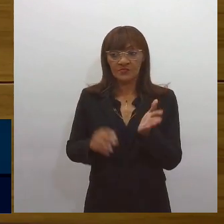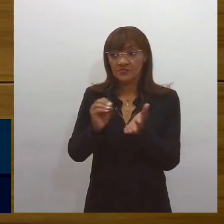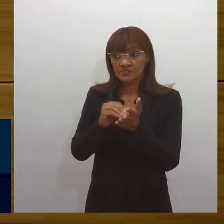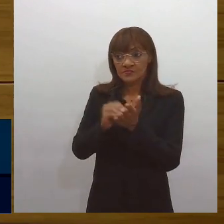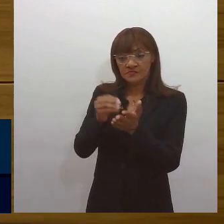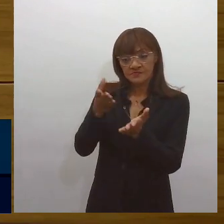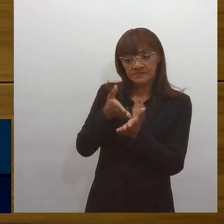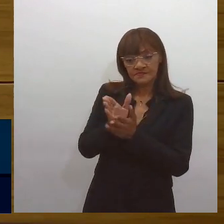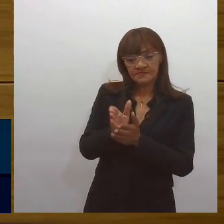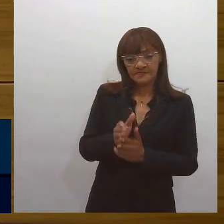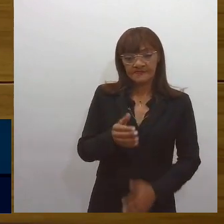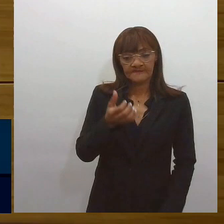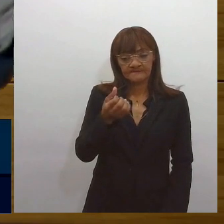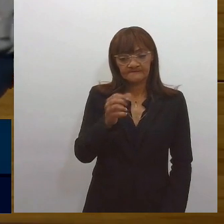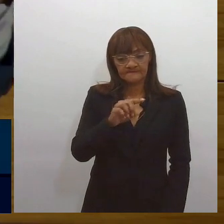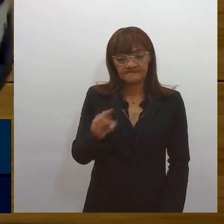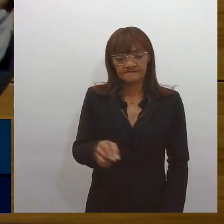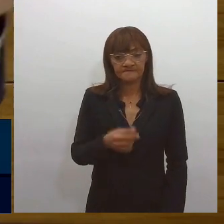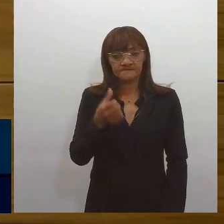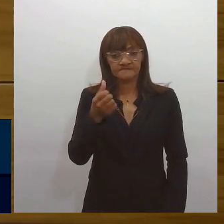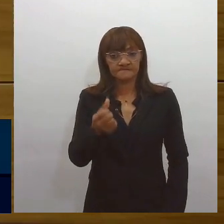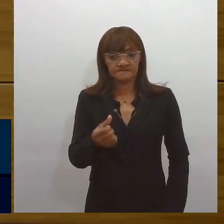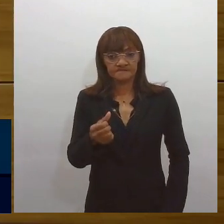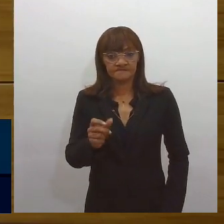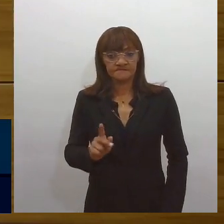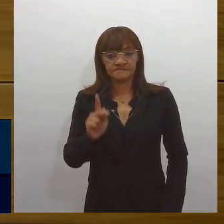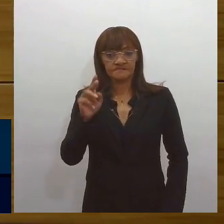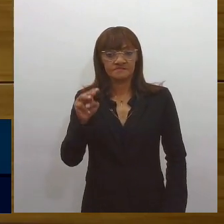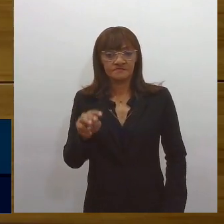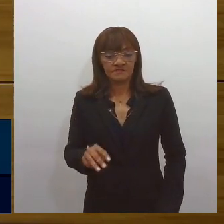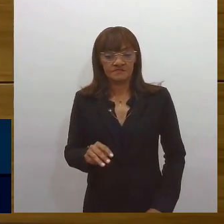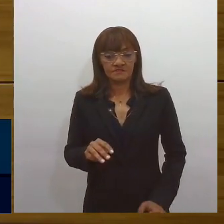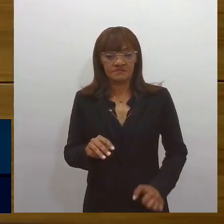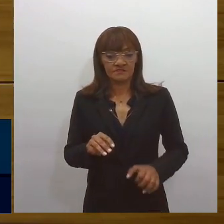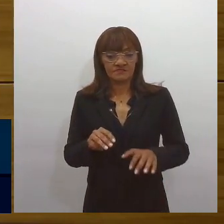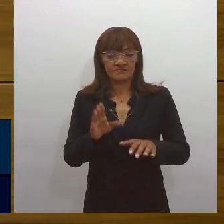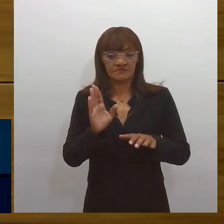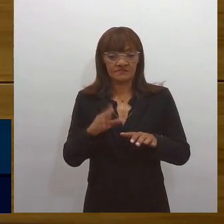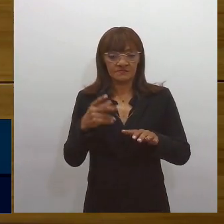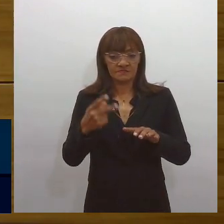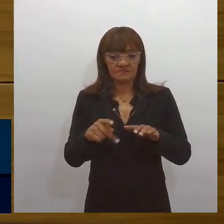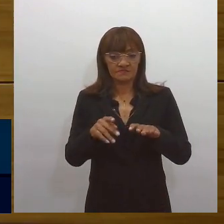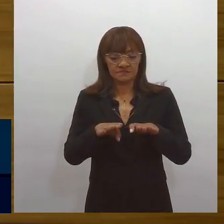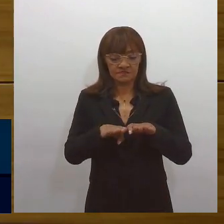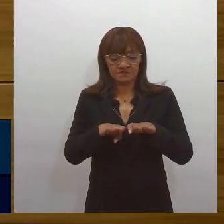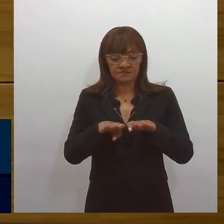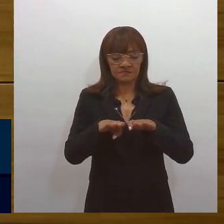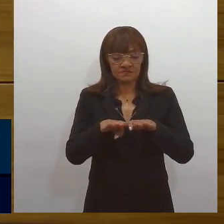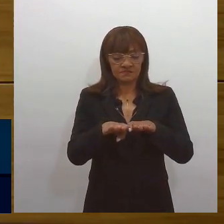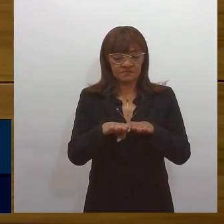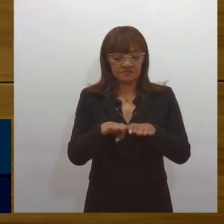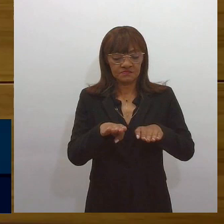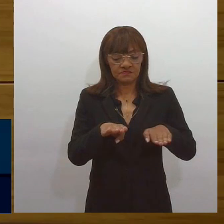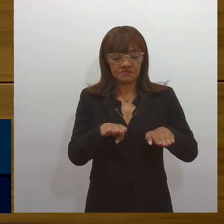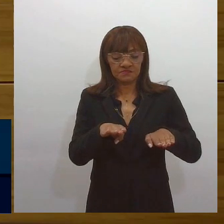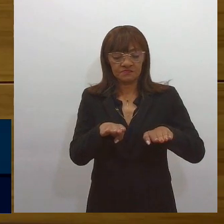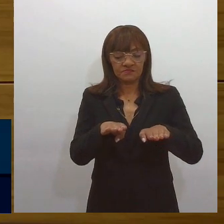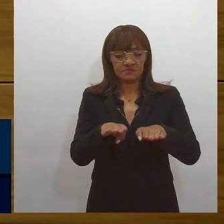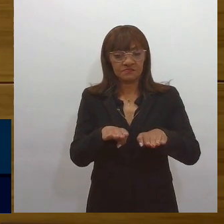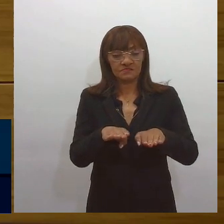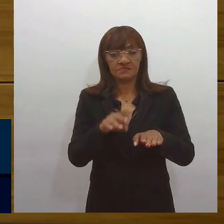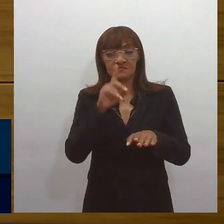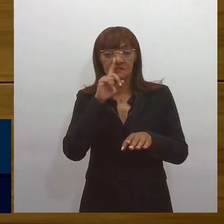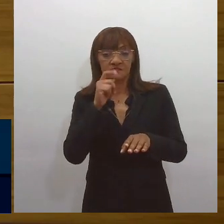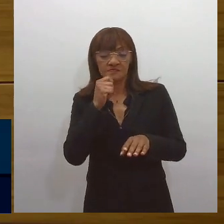terceiras faixas aqui nesse primeiro trecho entre Aracaju e Itabaiana no sentido de que a gente construa soluções